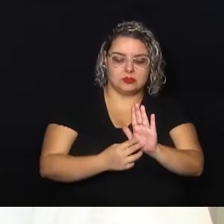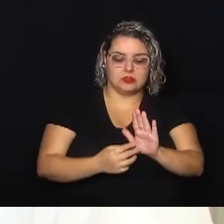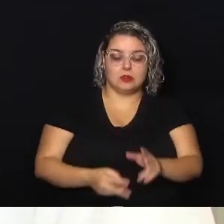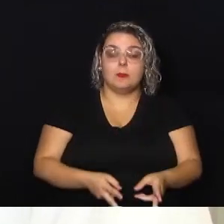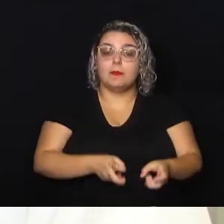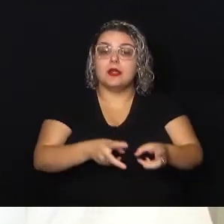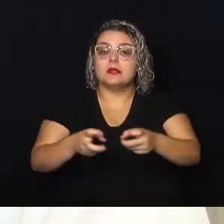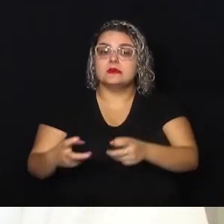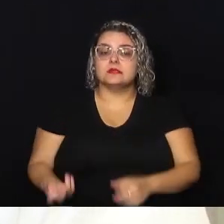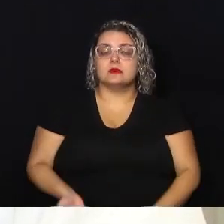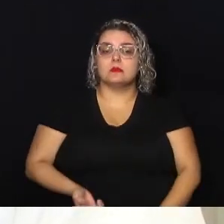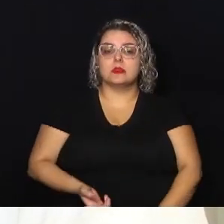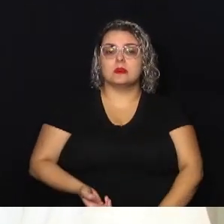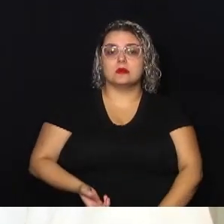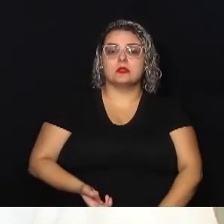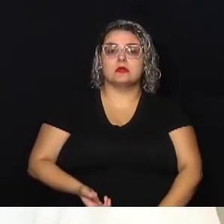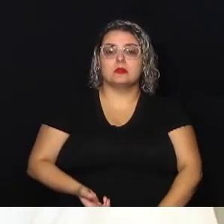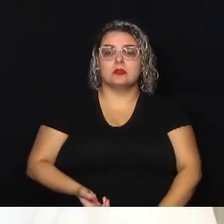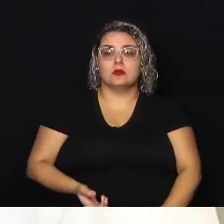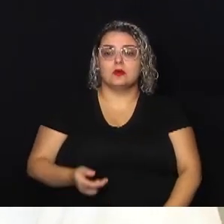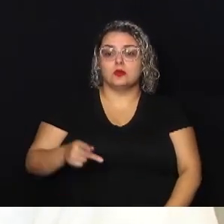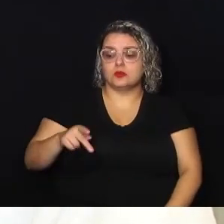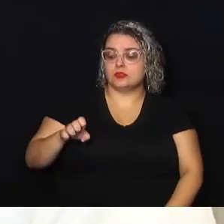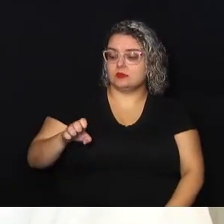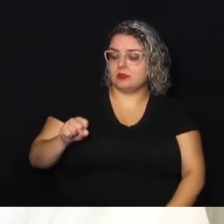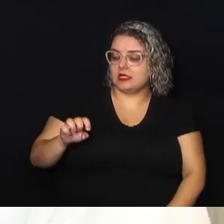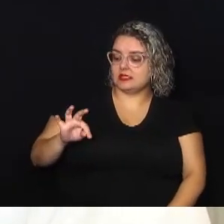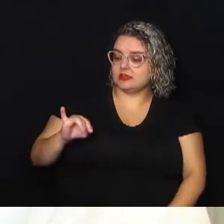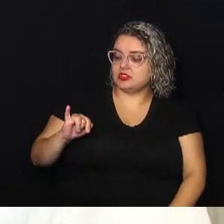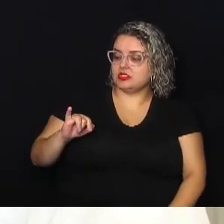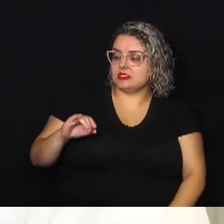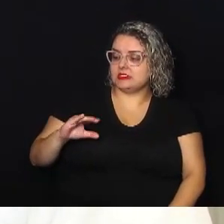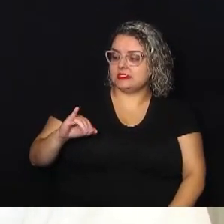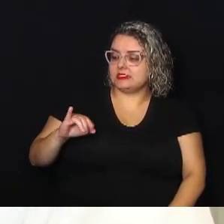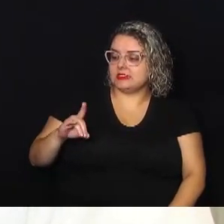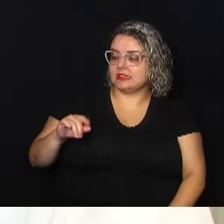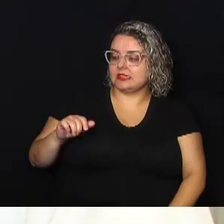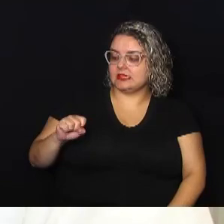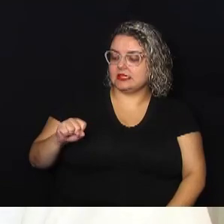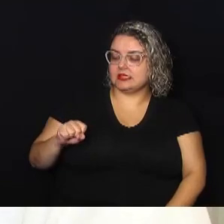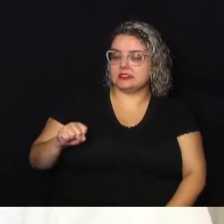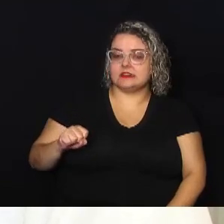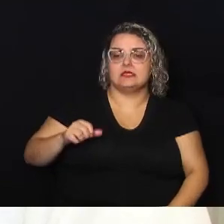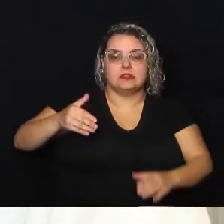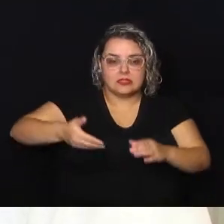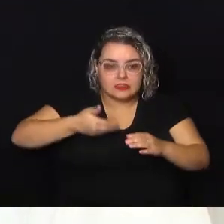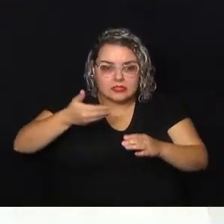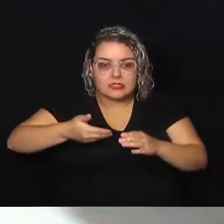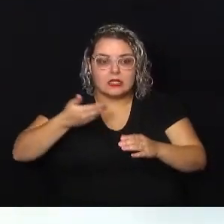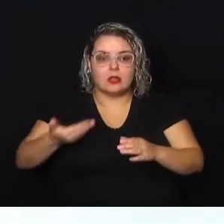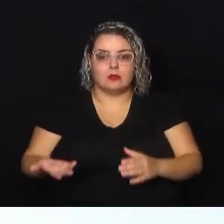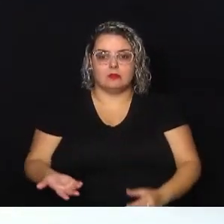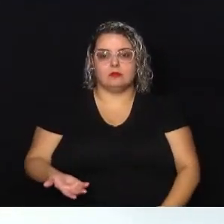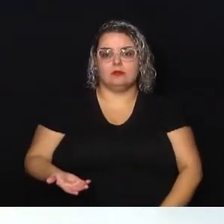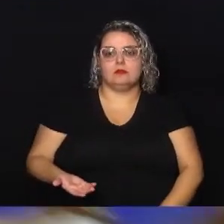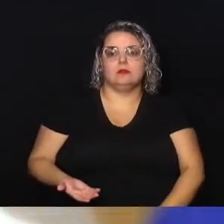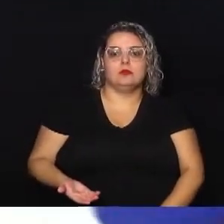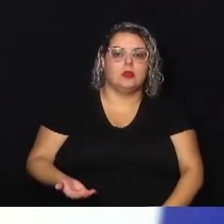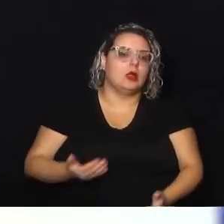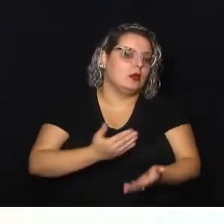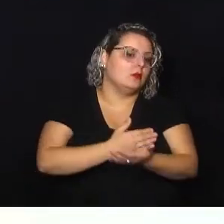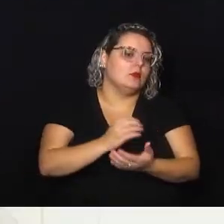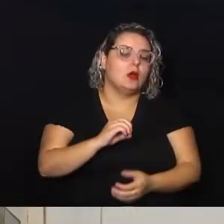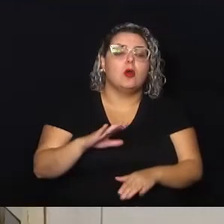que vai ser capaz de identificar os pesticidas nas papinhas né então a gente começa desde o zero